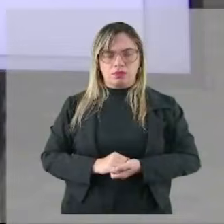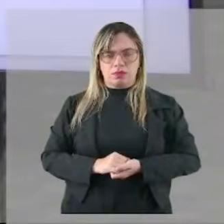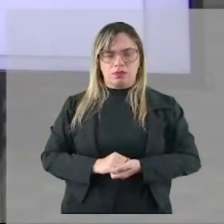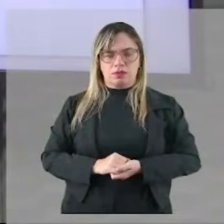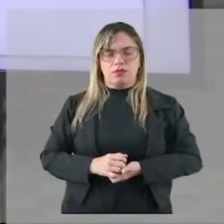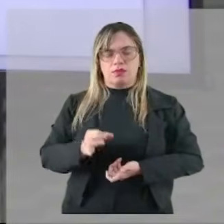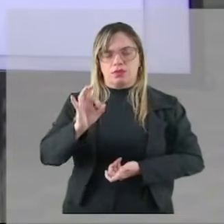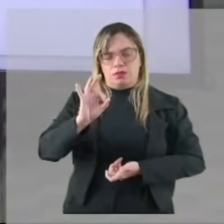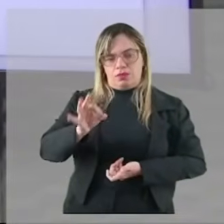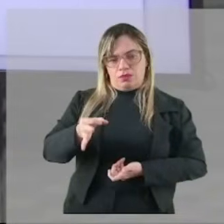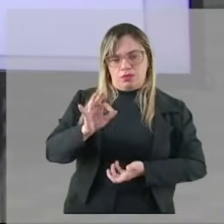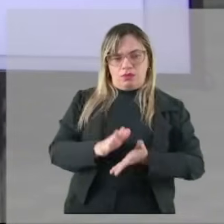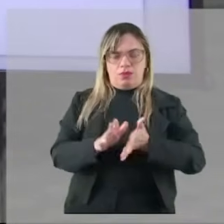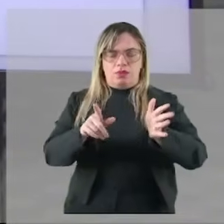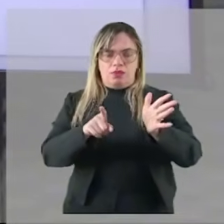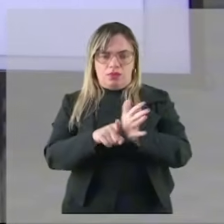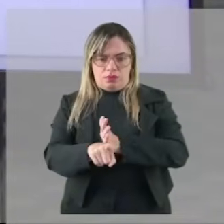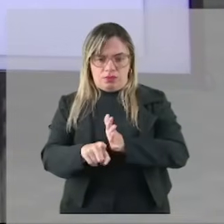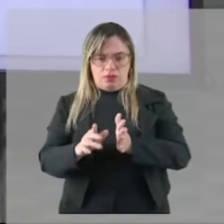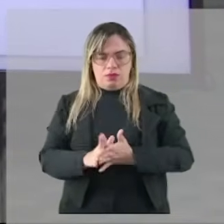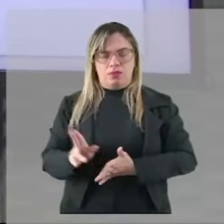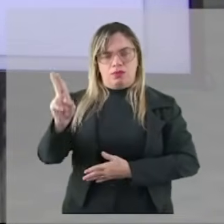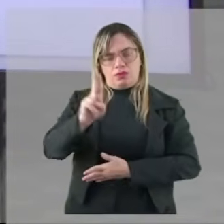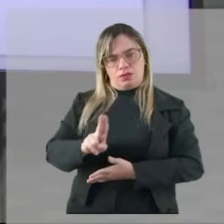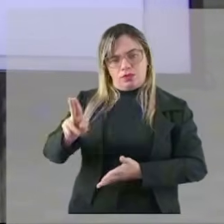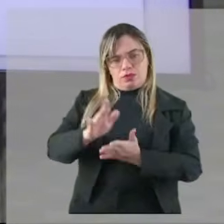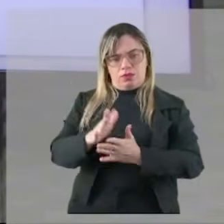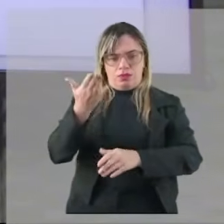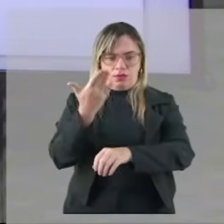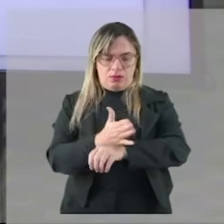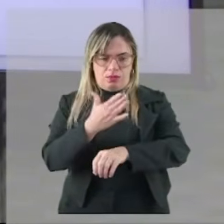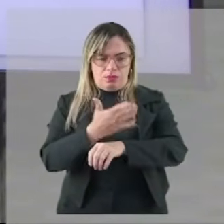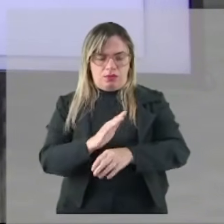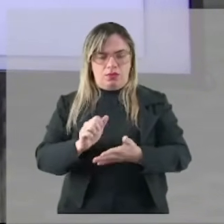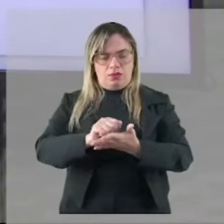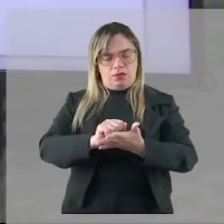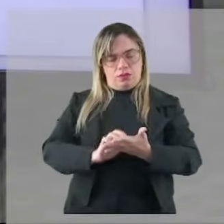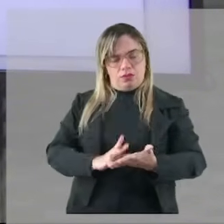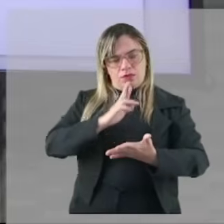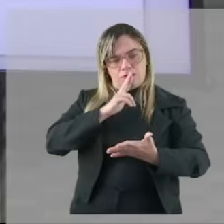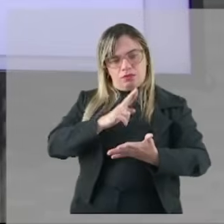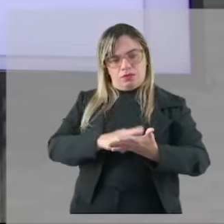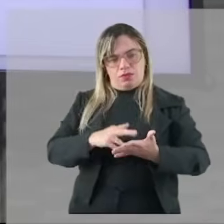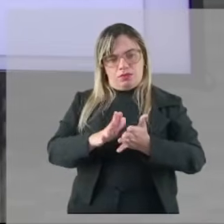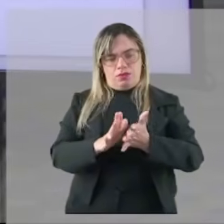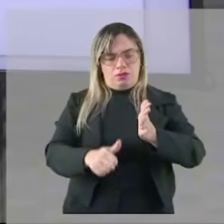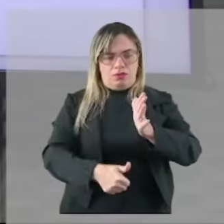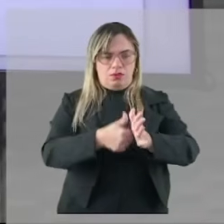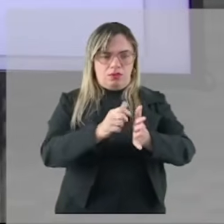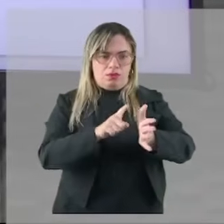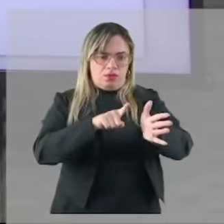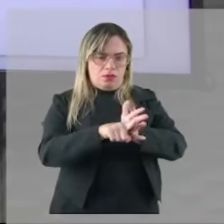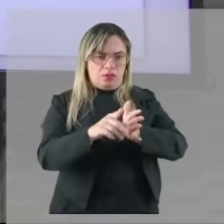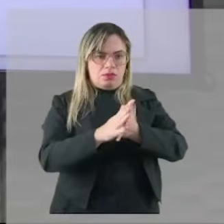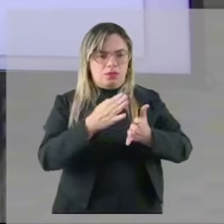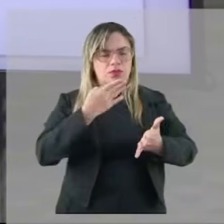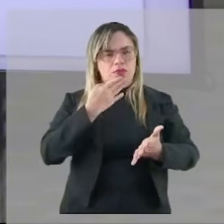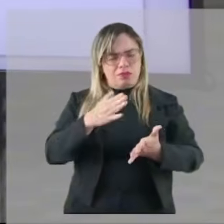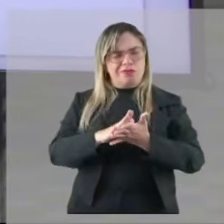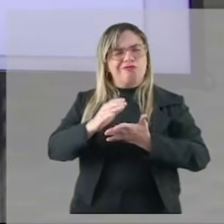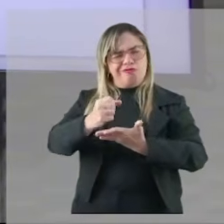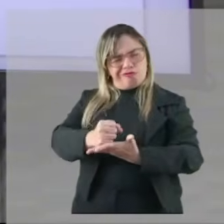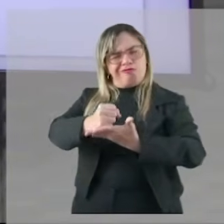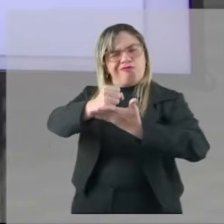Pronto, coloquei aqui uma questão para a gente já colocar em prática. Eu tenho aqui, galera, a primeira questão que pede o seguinte, ó, tu vai me ajudar